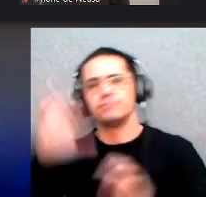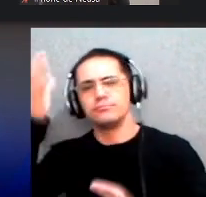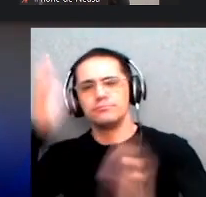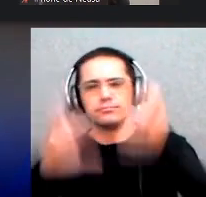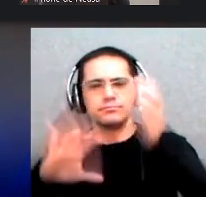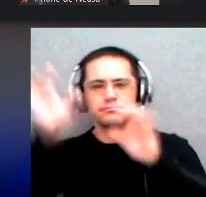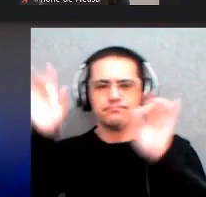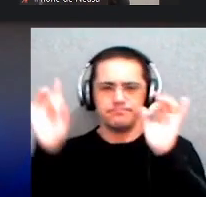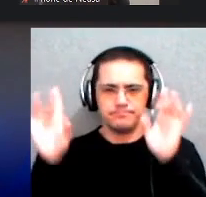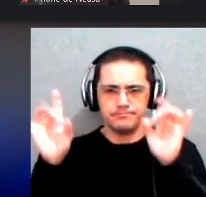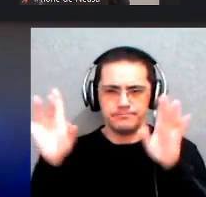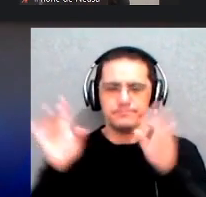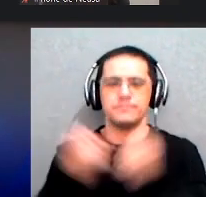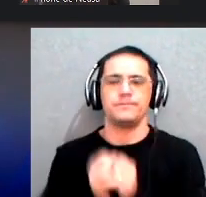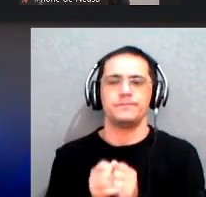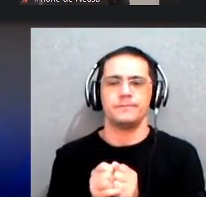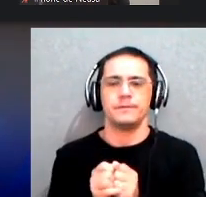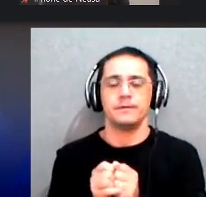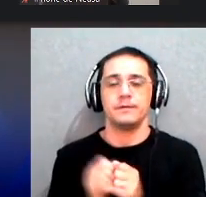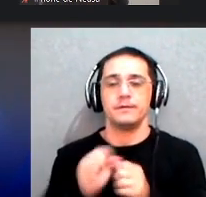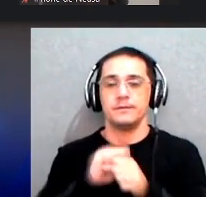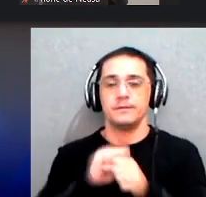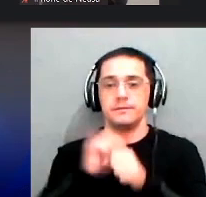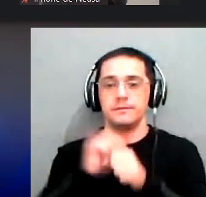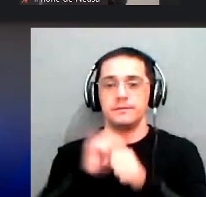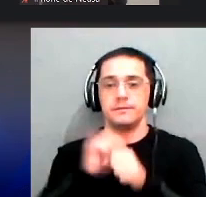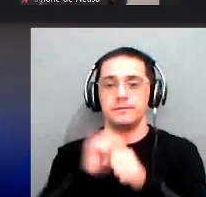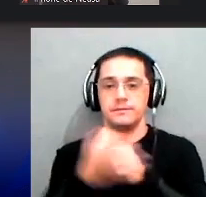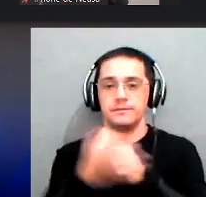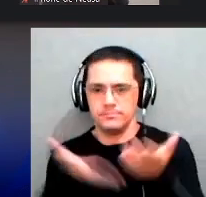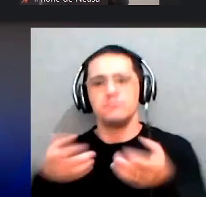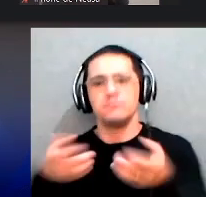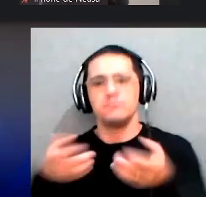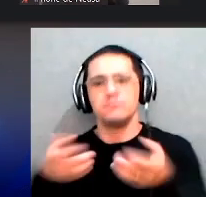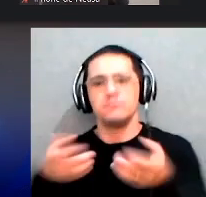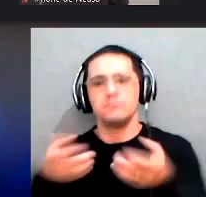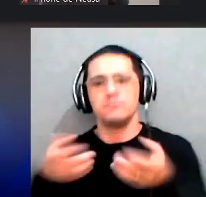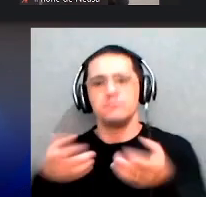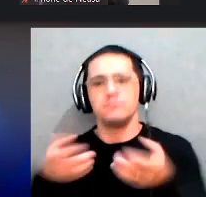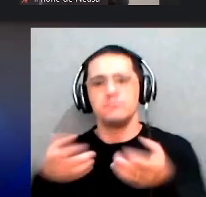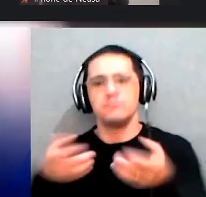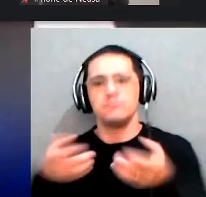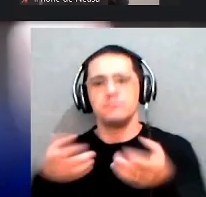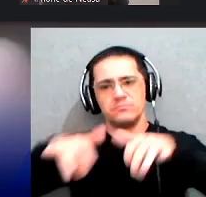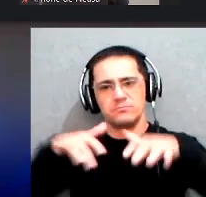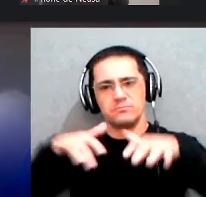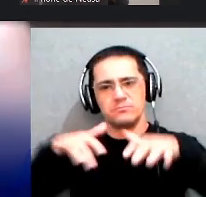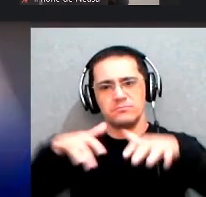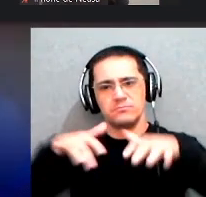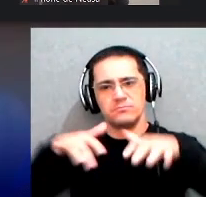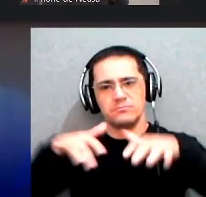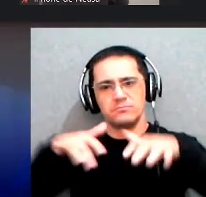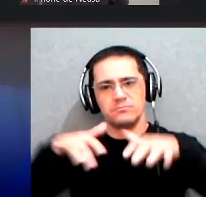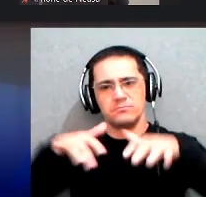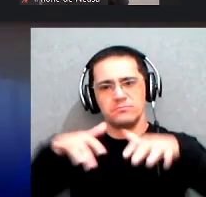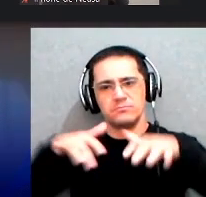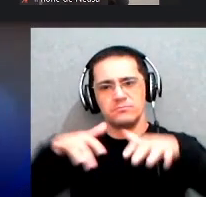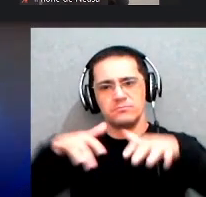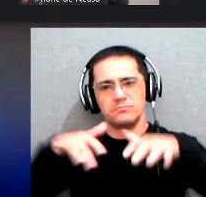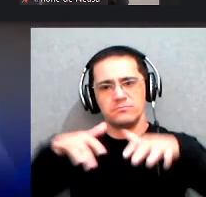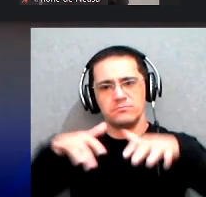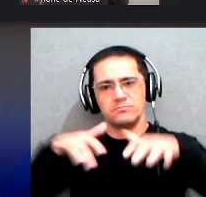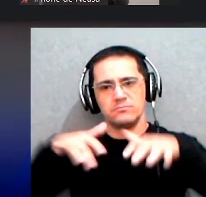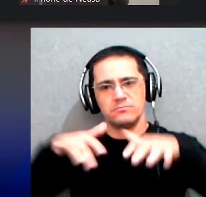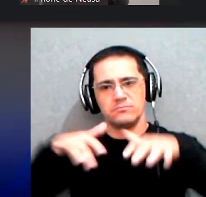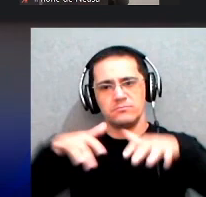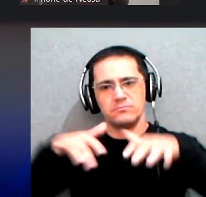prestação jurisdicional durante a pandemia, sejam válidas as audiências de instrução virtuais. Pensando no caso de um réu preso, por exemplo, que depende